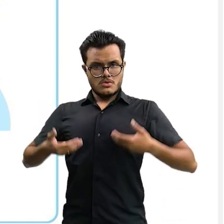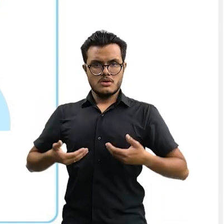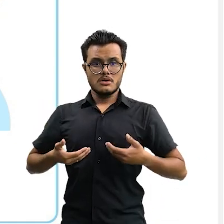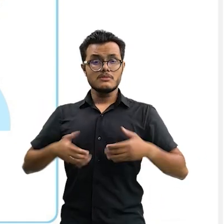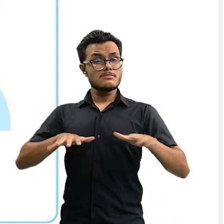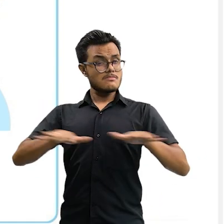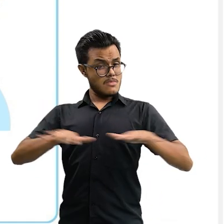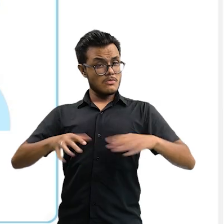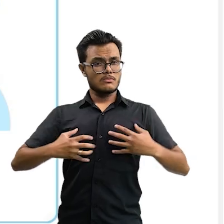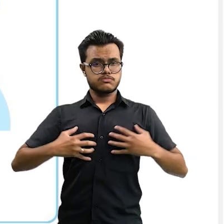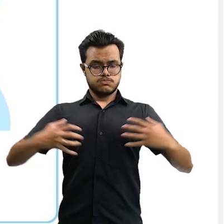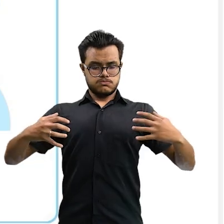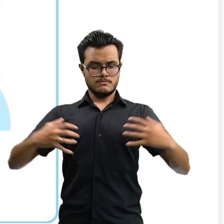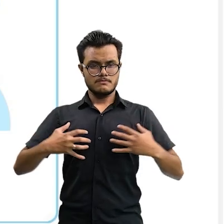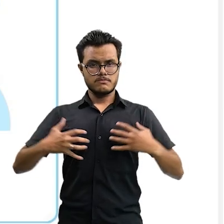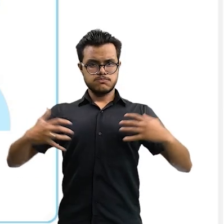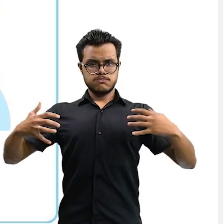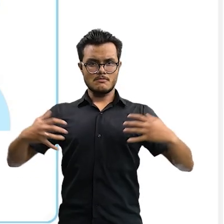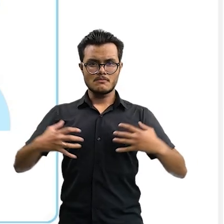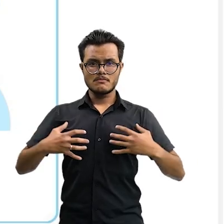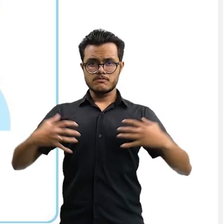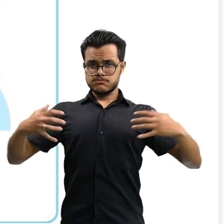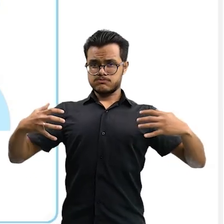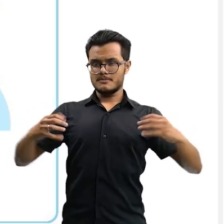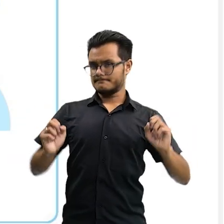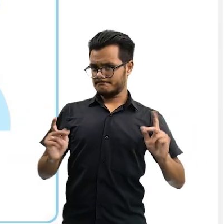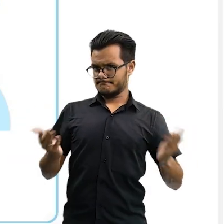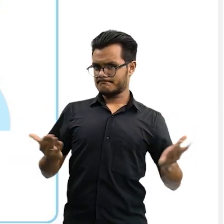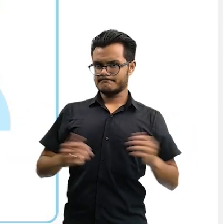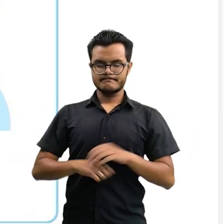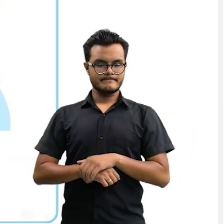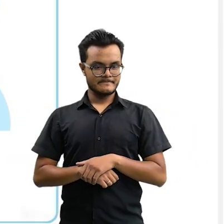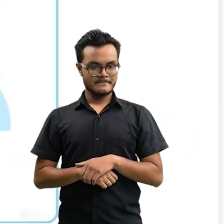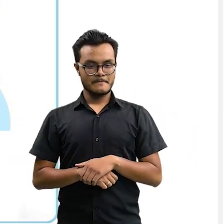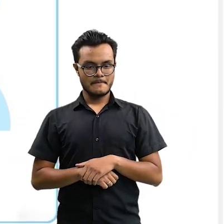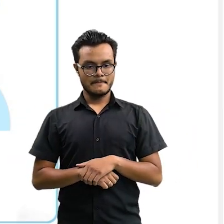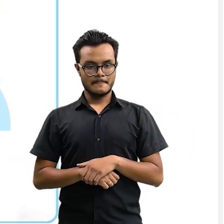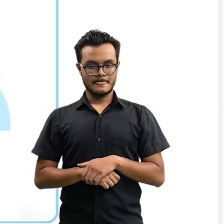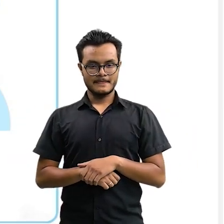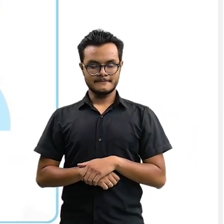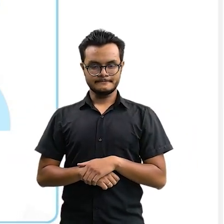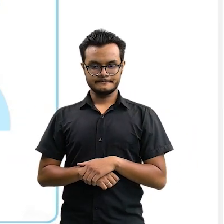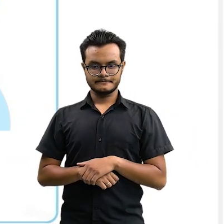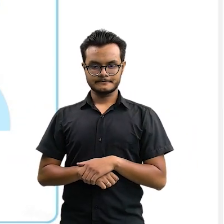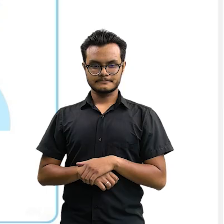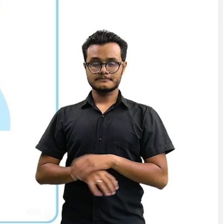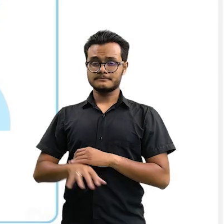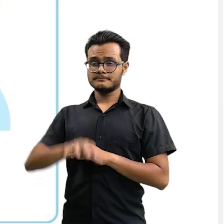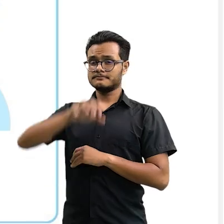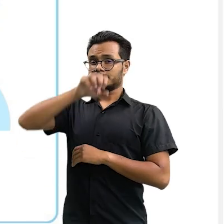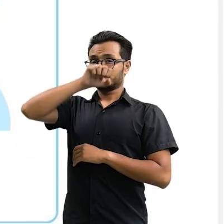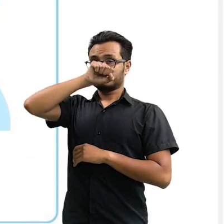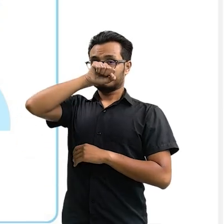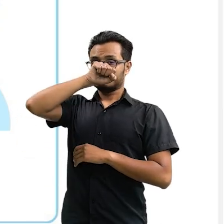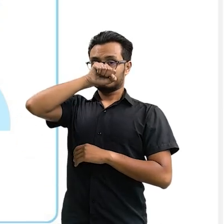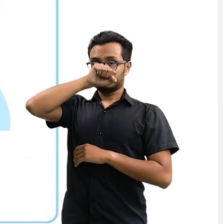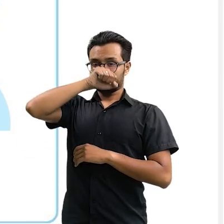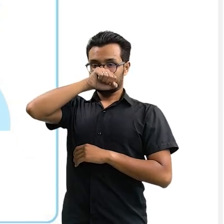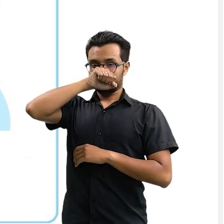intercostal, levanta a caixa torácica. Inspira, contrai